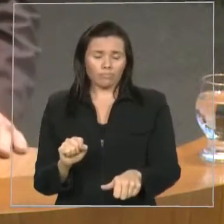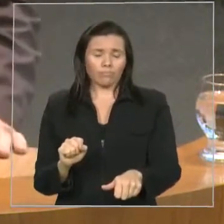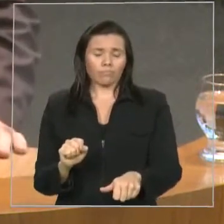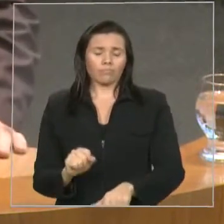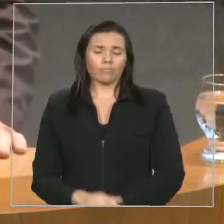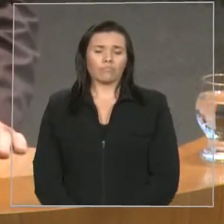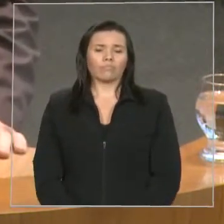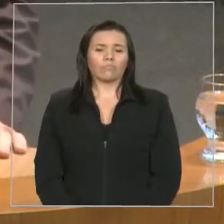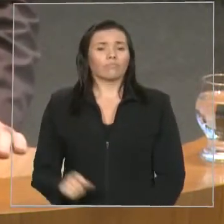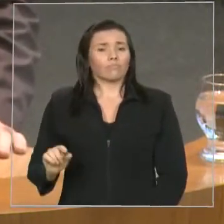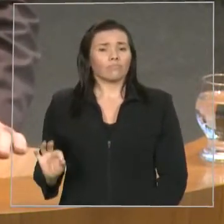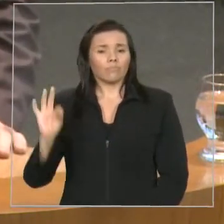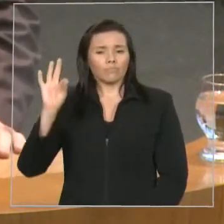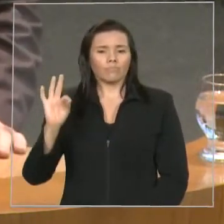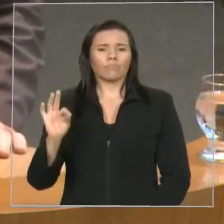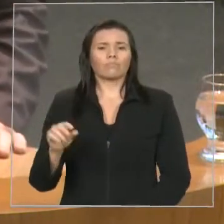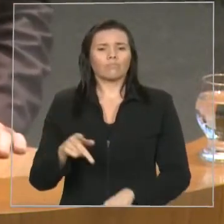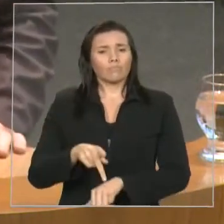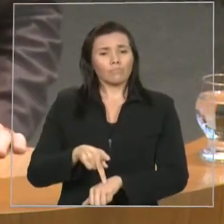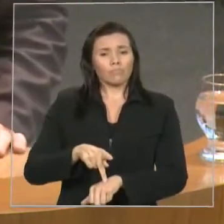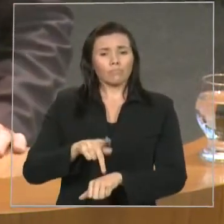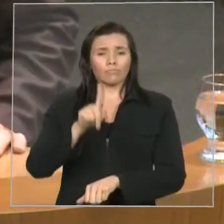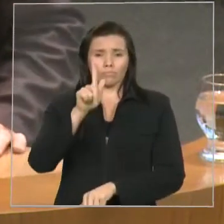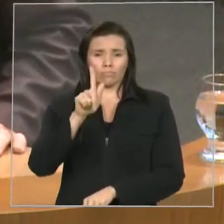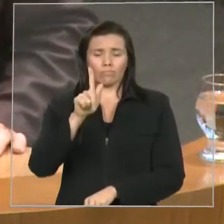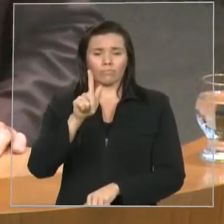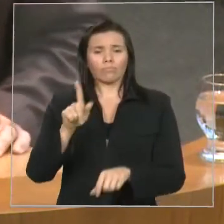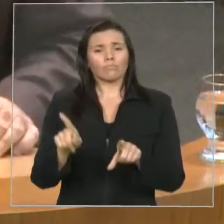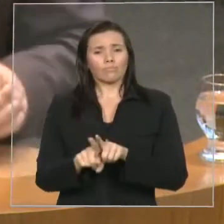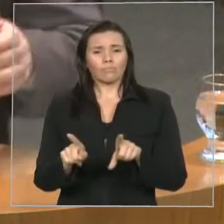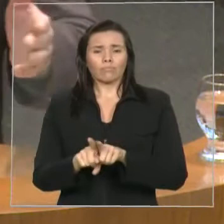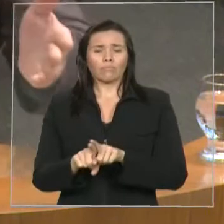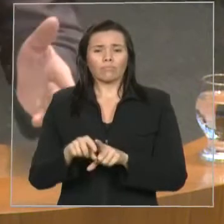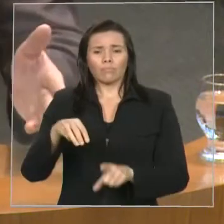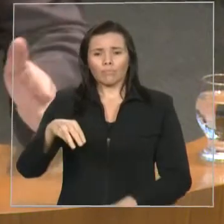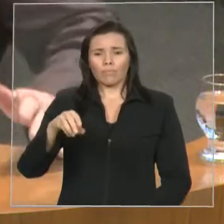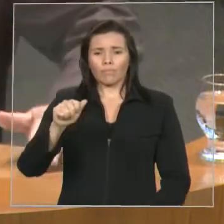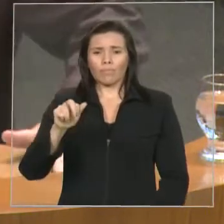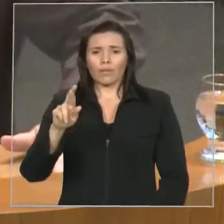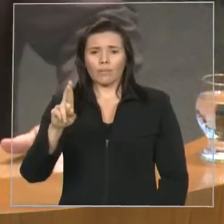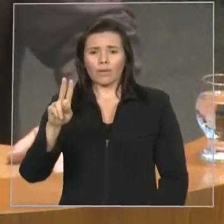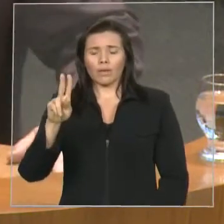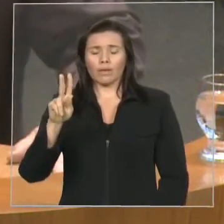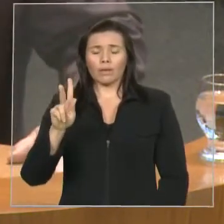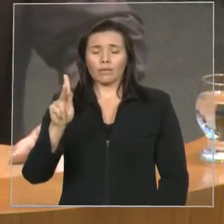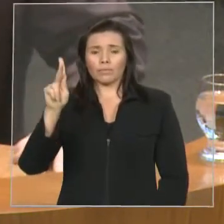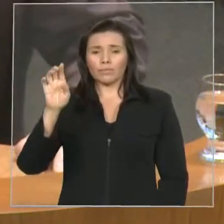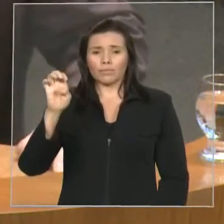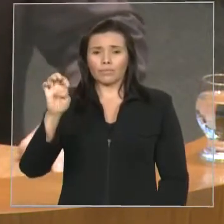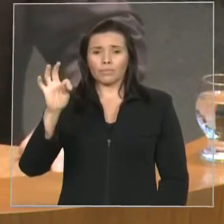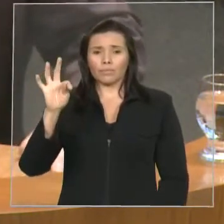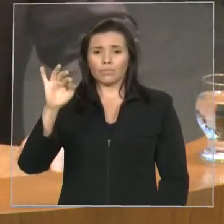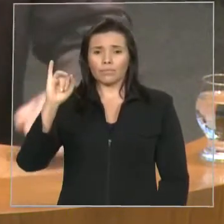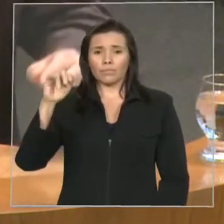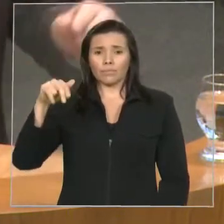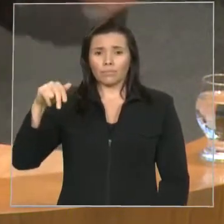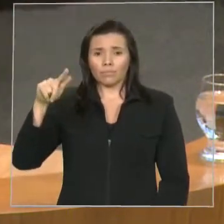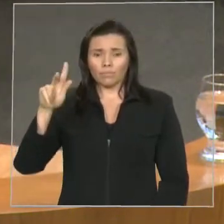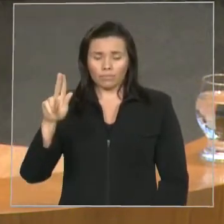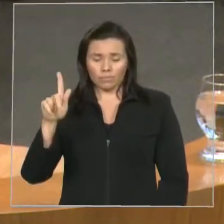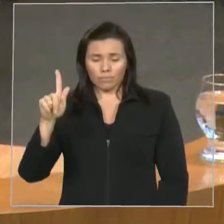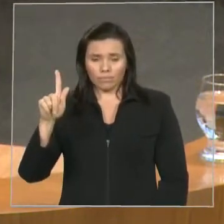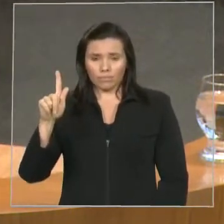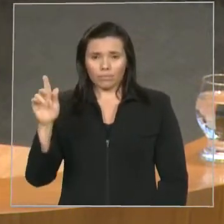pós-graduados em marketing político. É muito importante que alguém